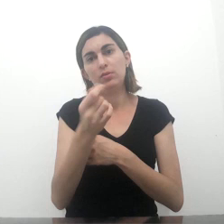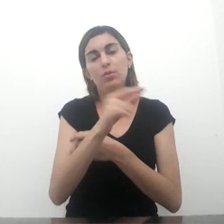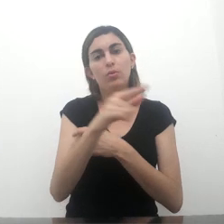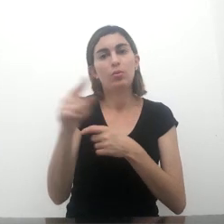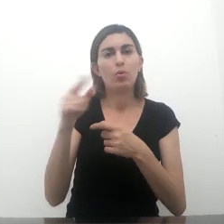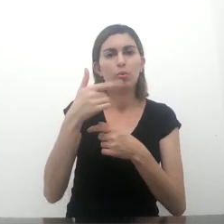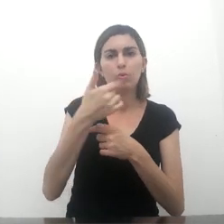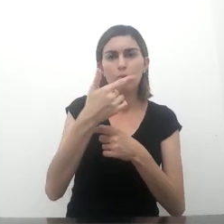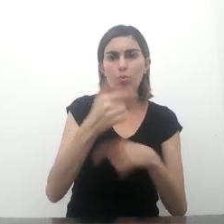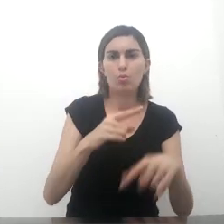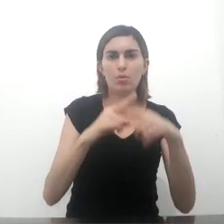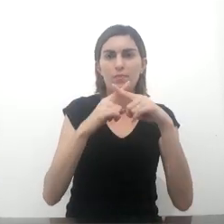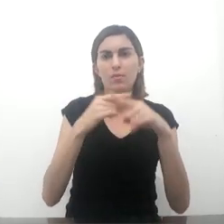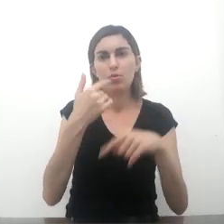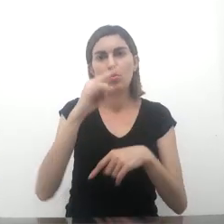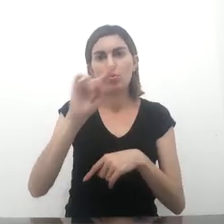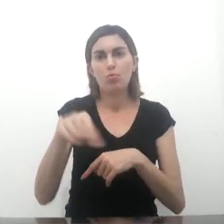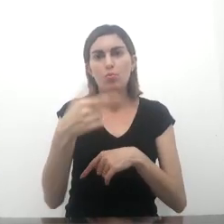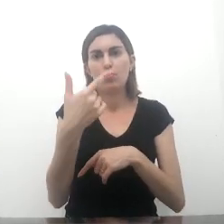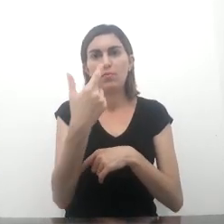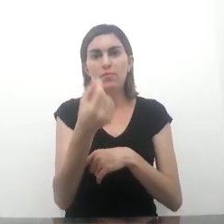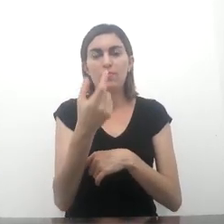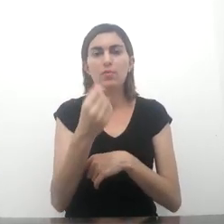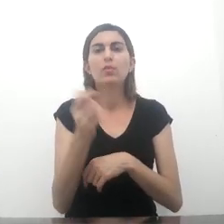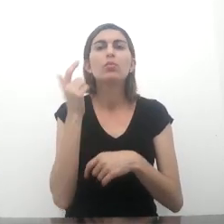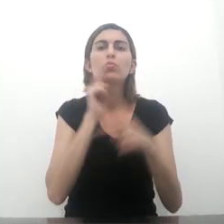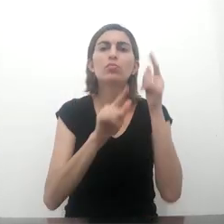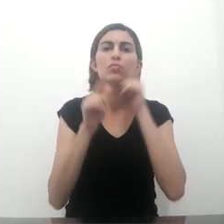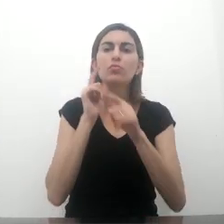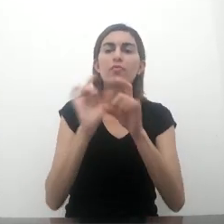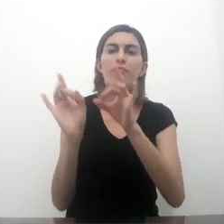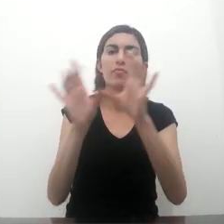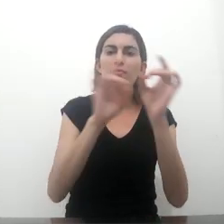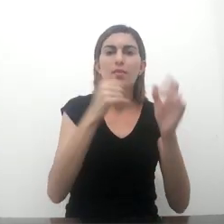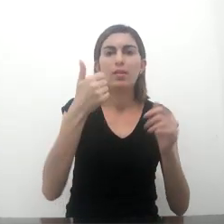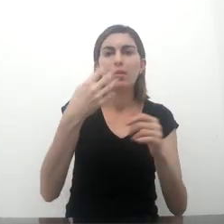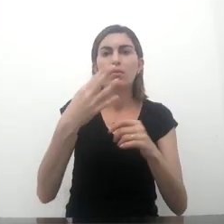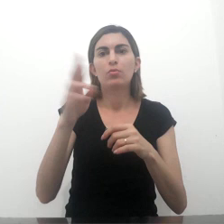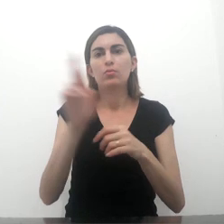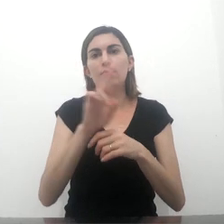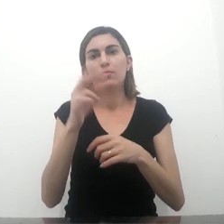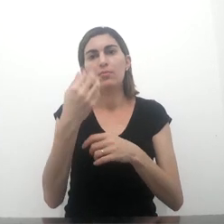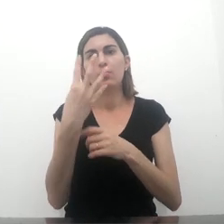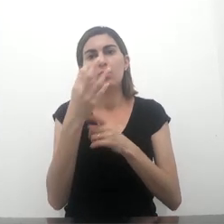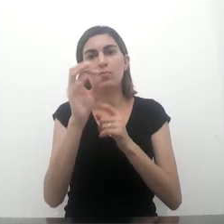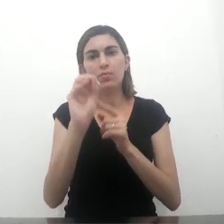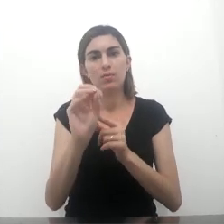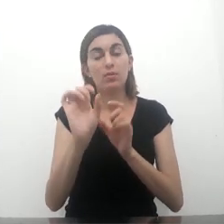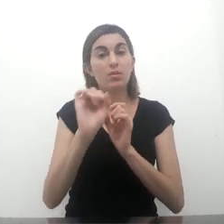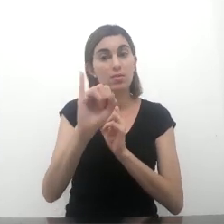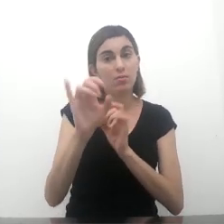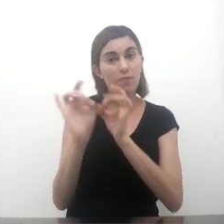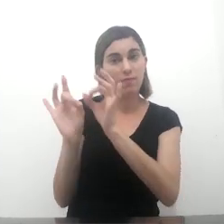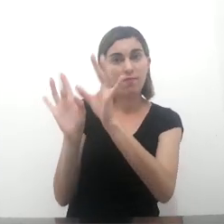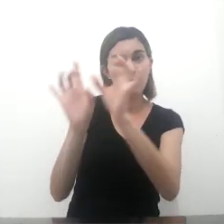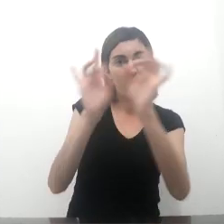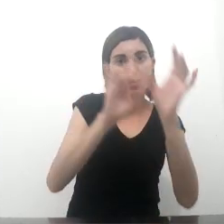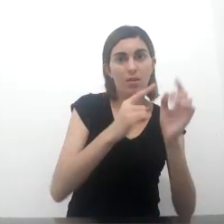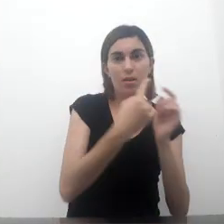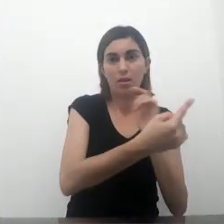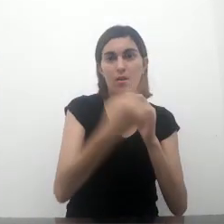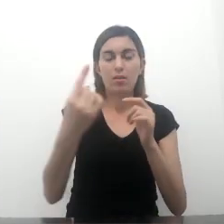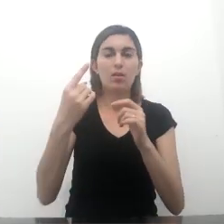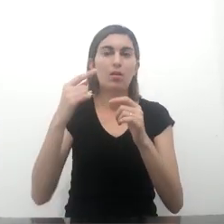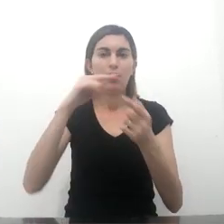Logo, 12 vezes 1,20, ele arrecada quanto da venda? R$ 14,40. Então, se ele vender